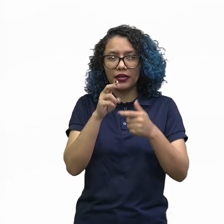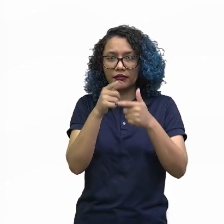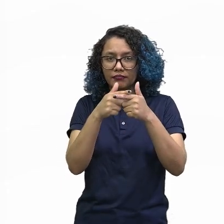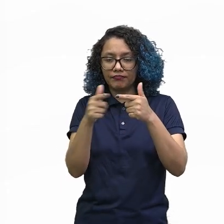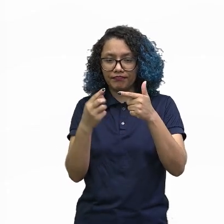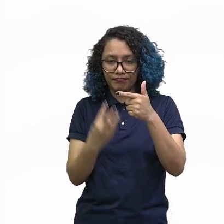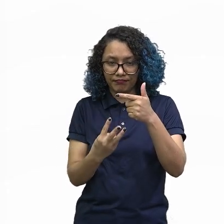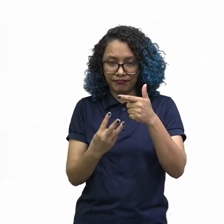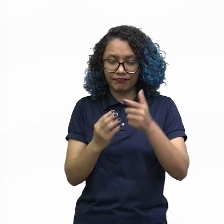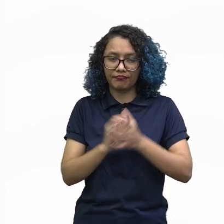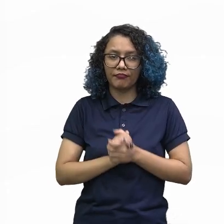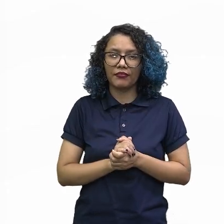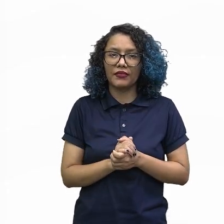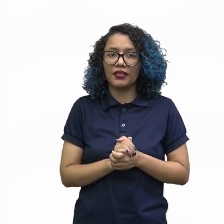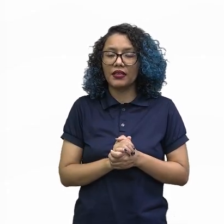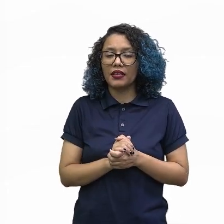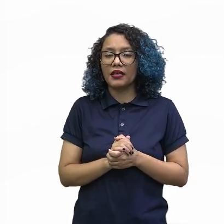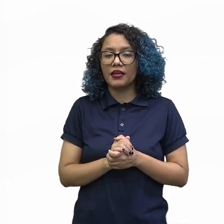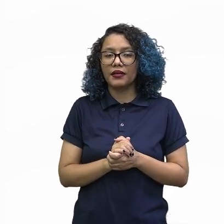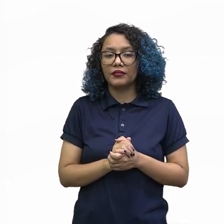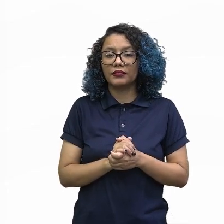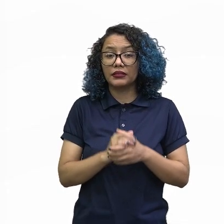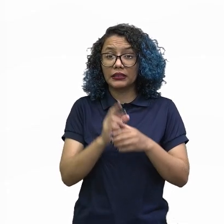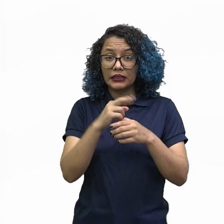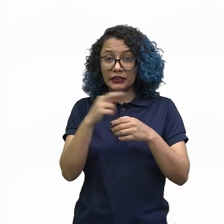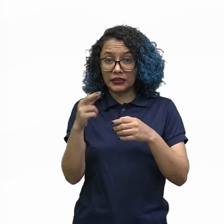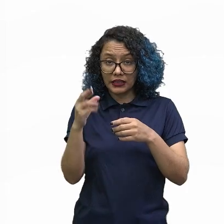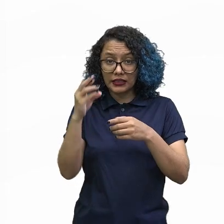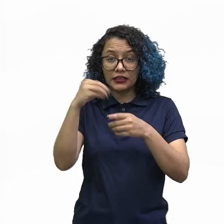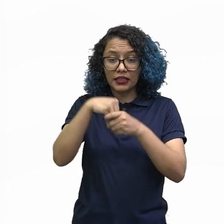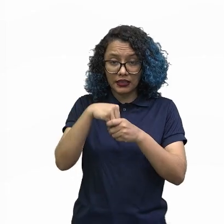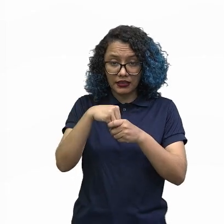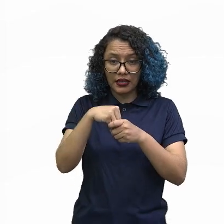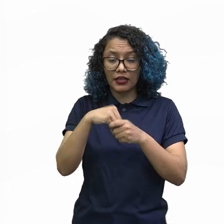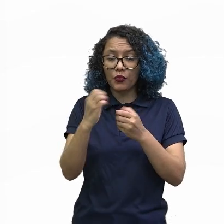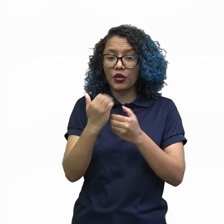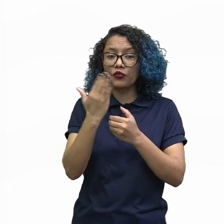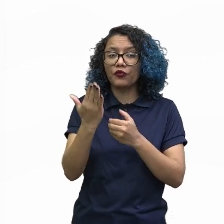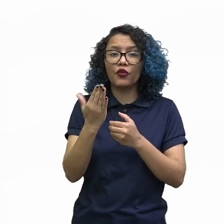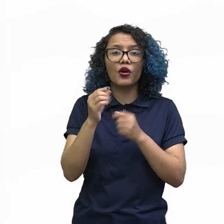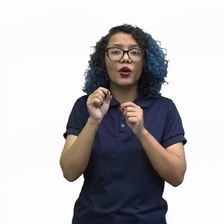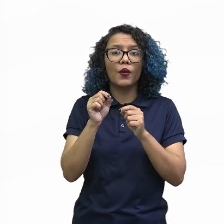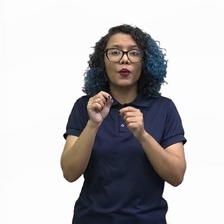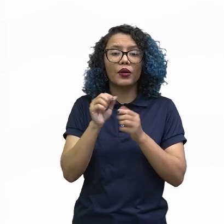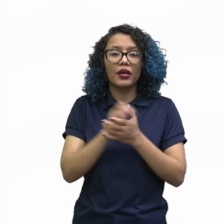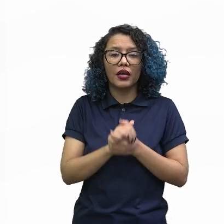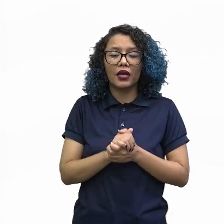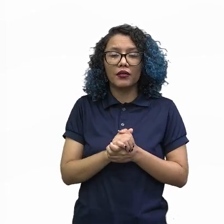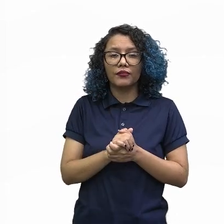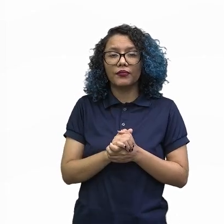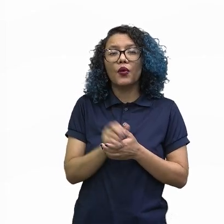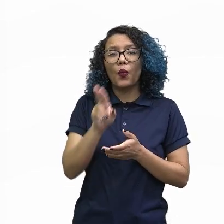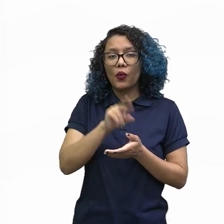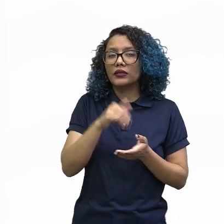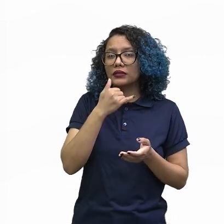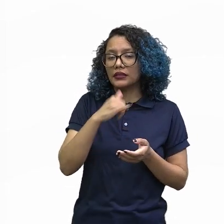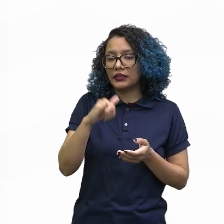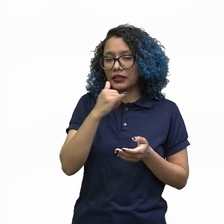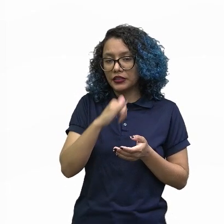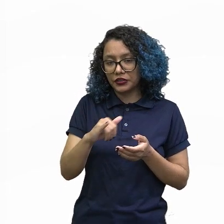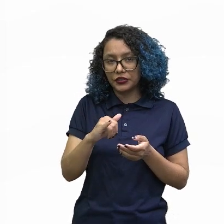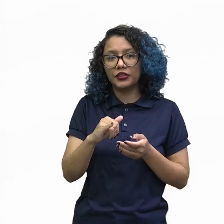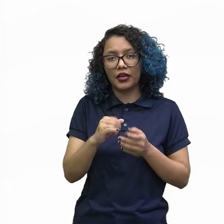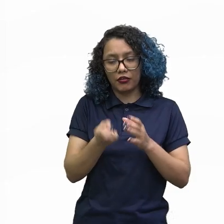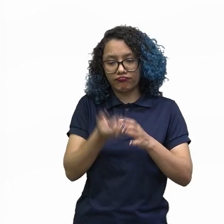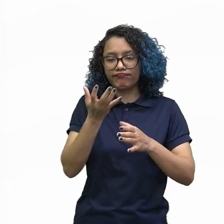interna do gerador, porque do lado de fora do gerador nós temos uma resistência que consome a energia, então, que o gerador fornece